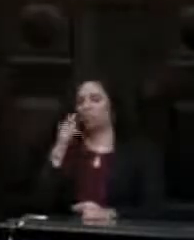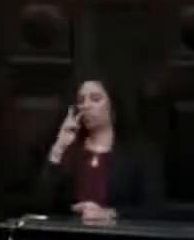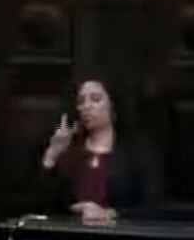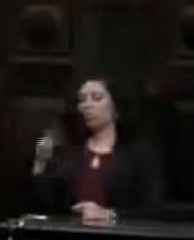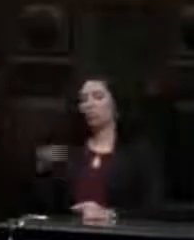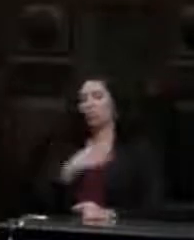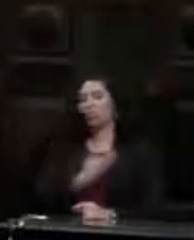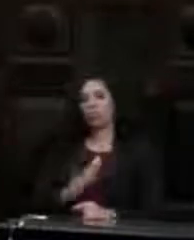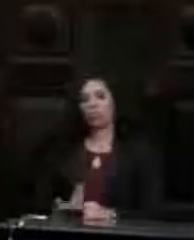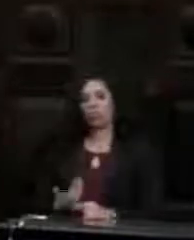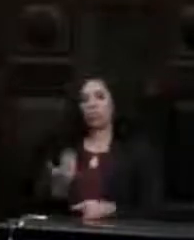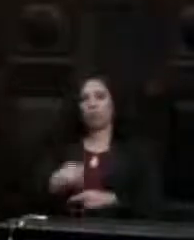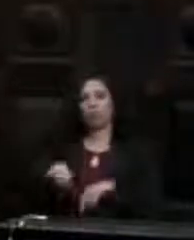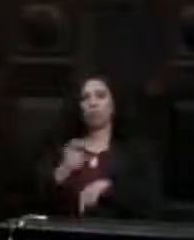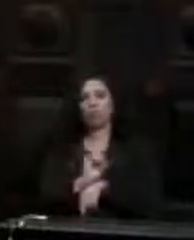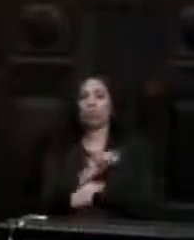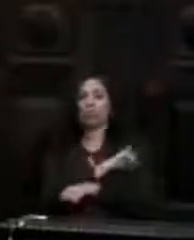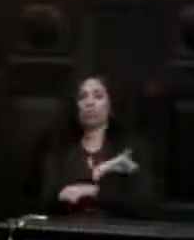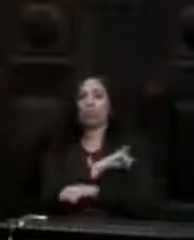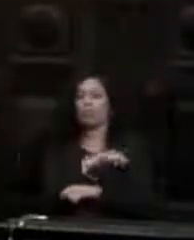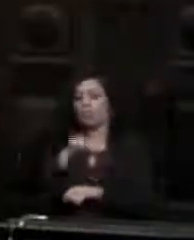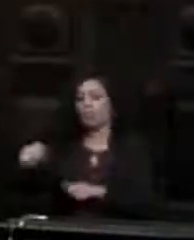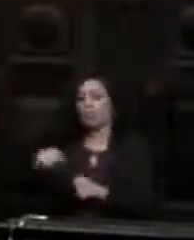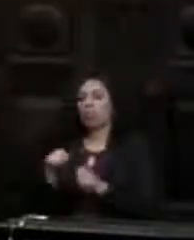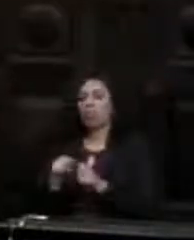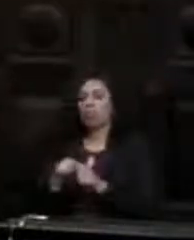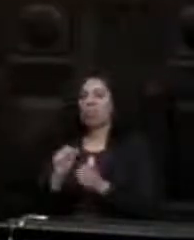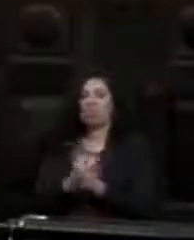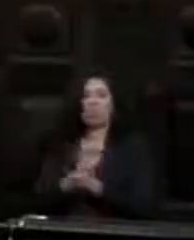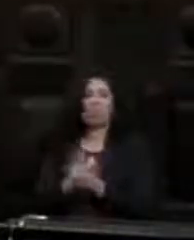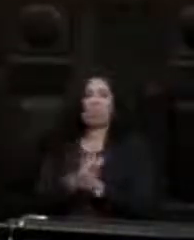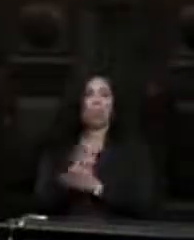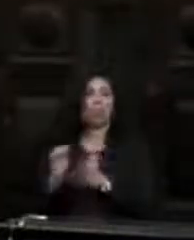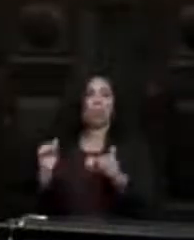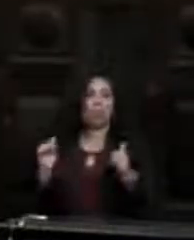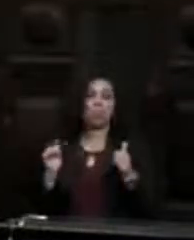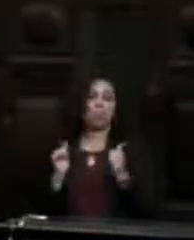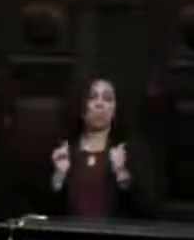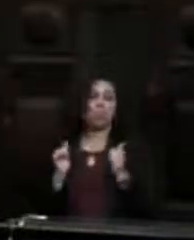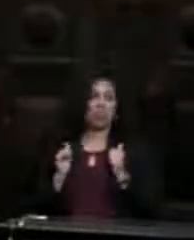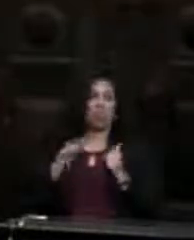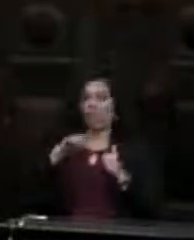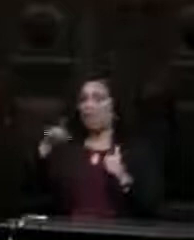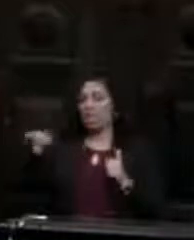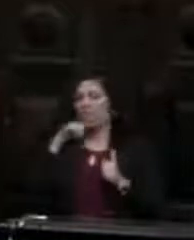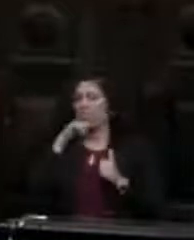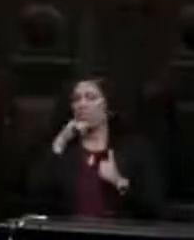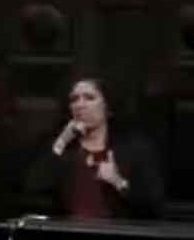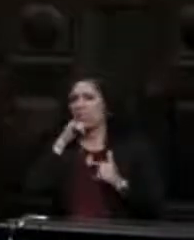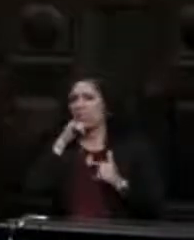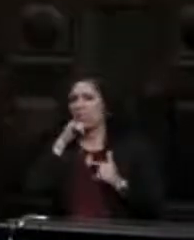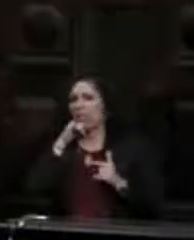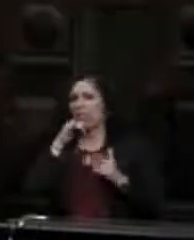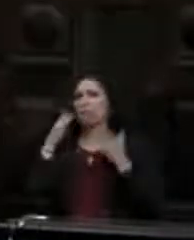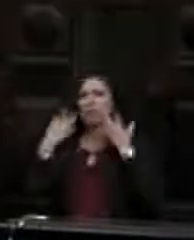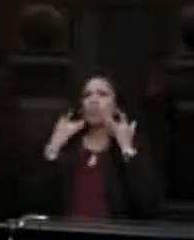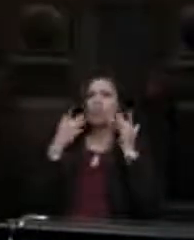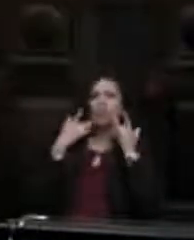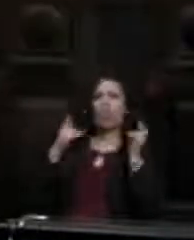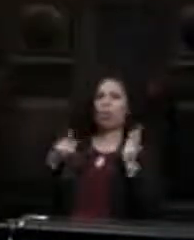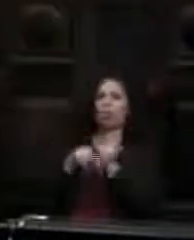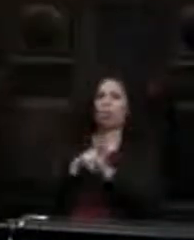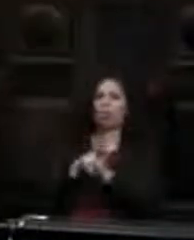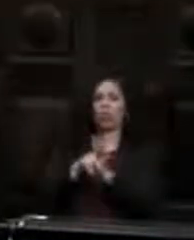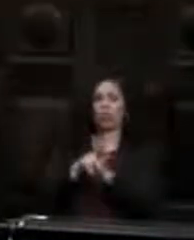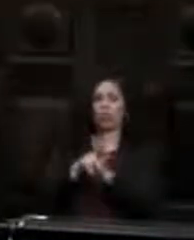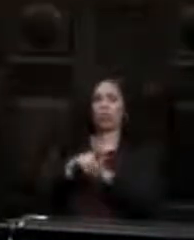esse entendimento e trata o Teatro Municipal com um verdadeiro descaso.